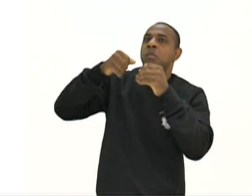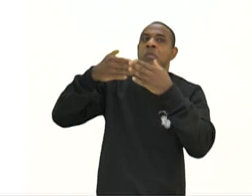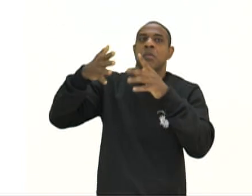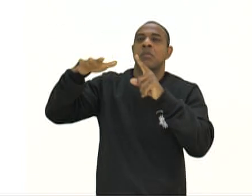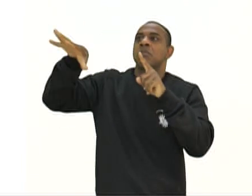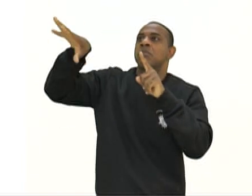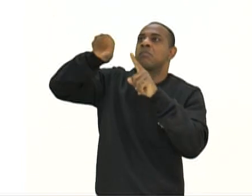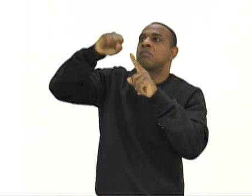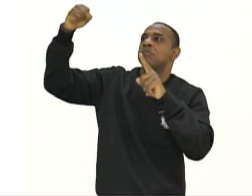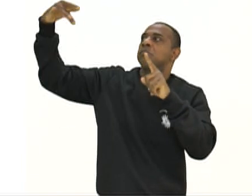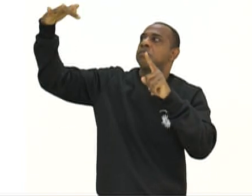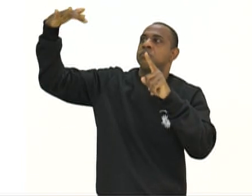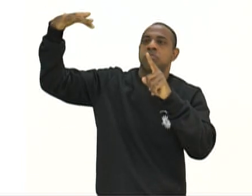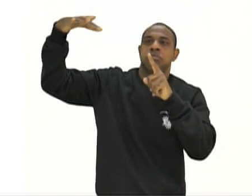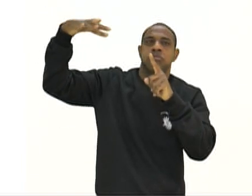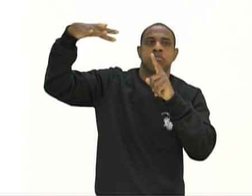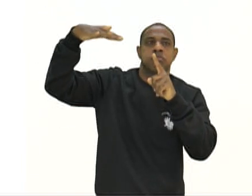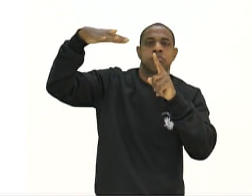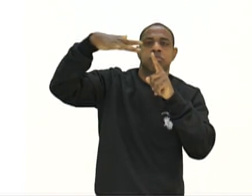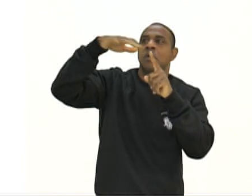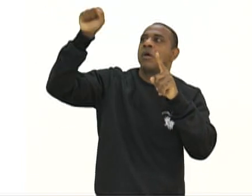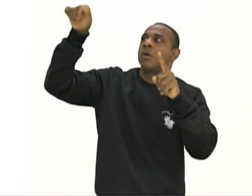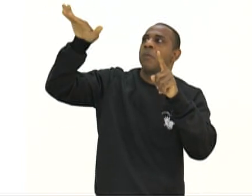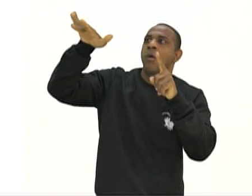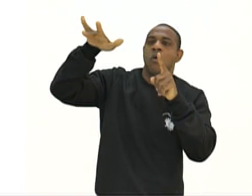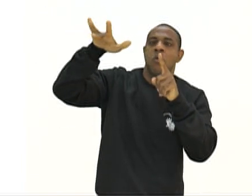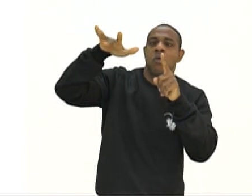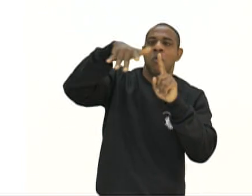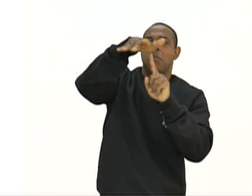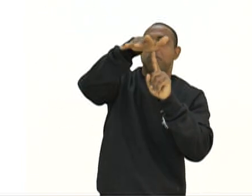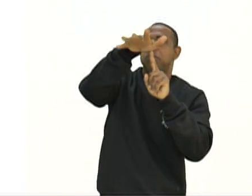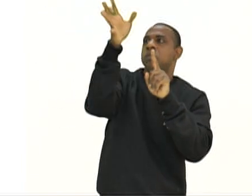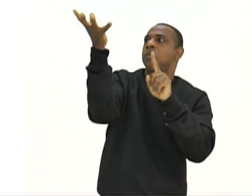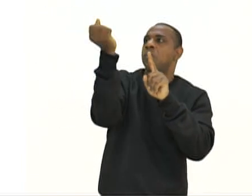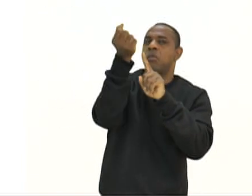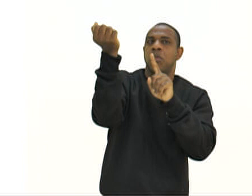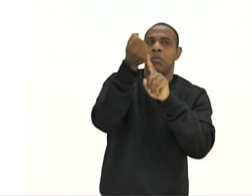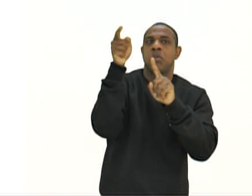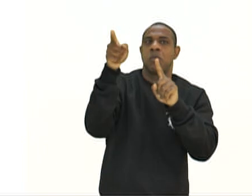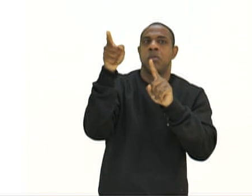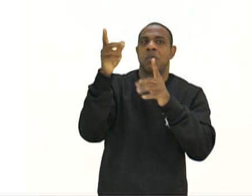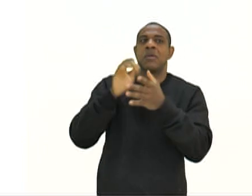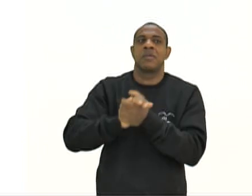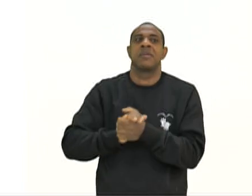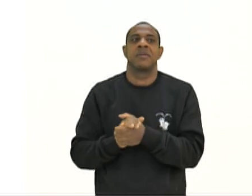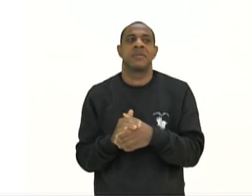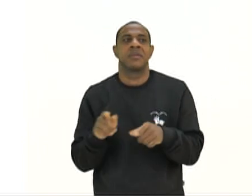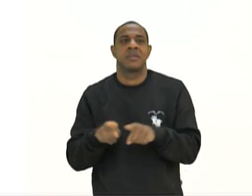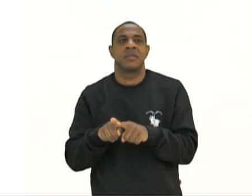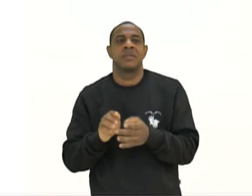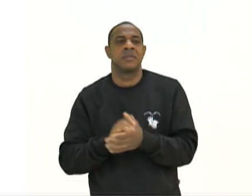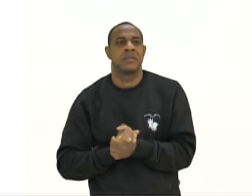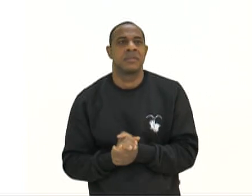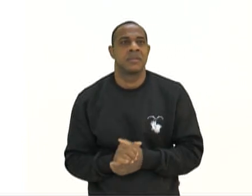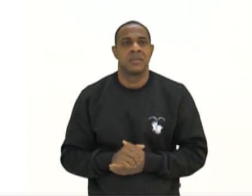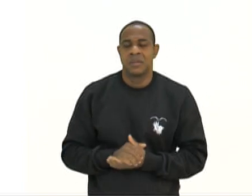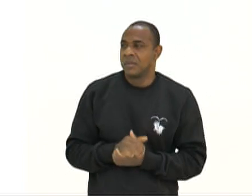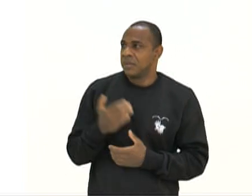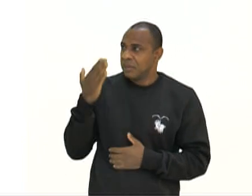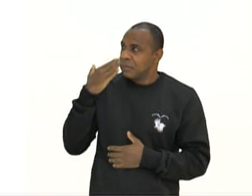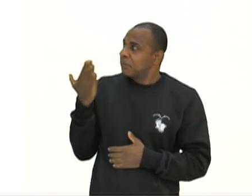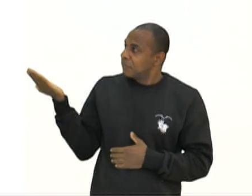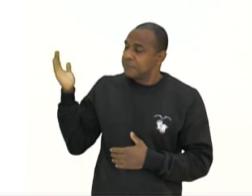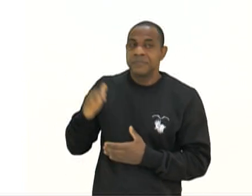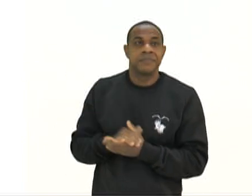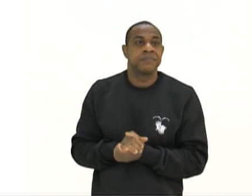gente analisa a antena interna, capta sinais somente das torres mais próximas. Ela é mais simples, no final das contas